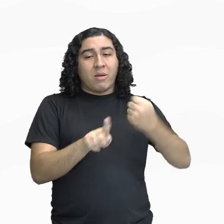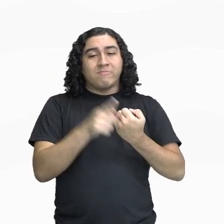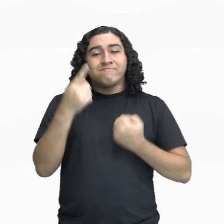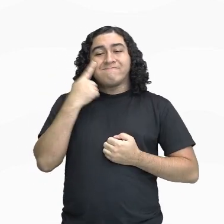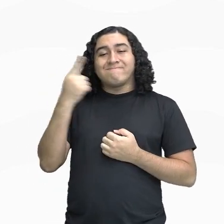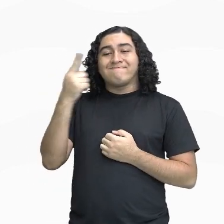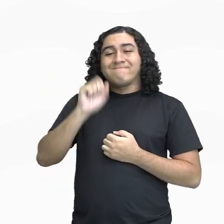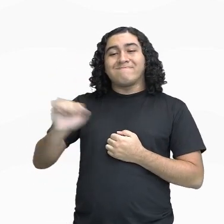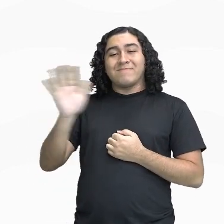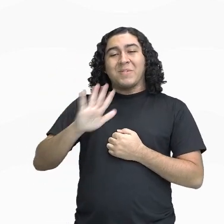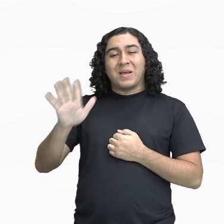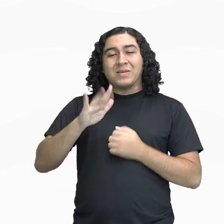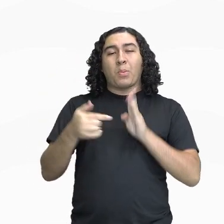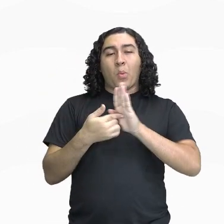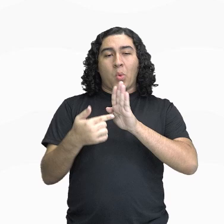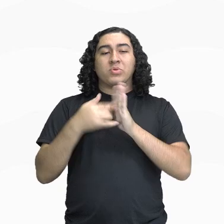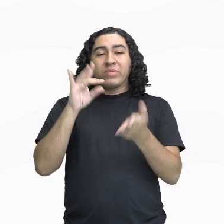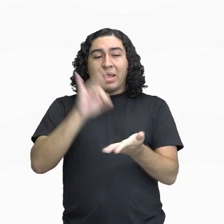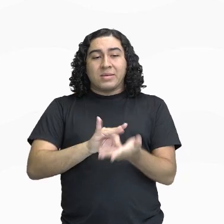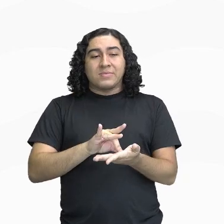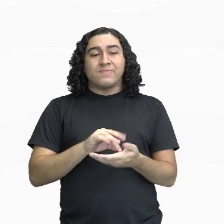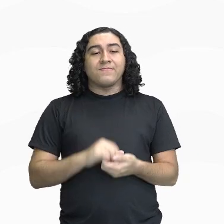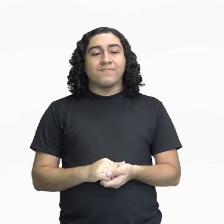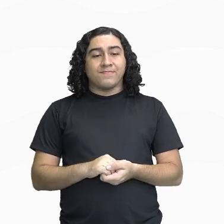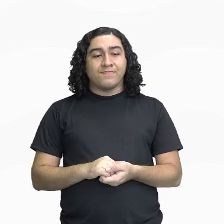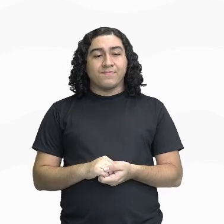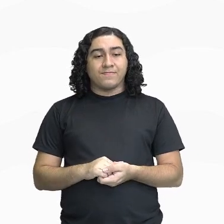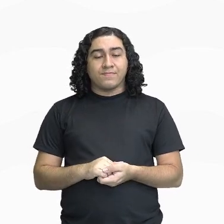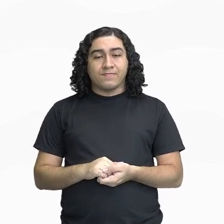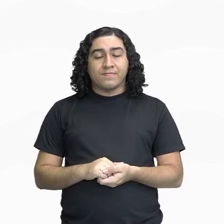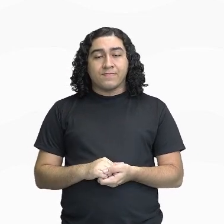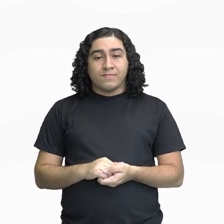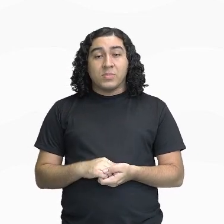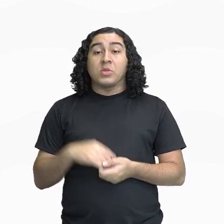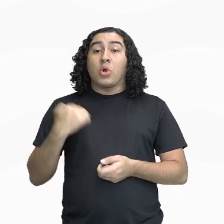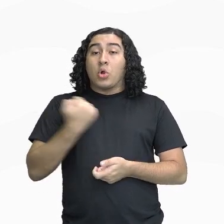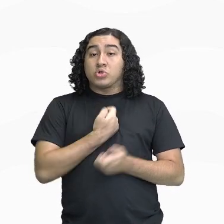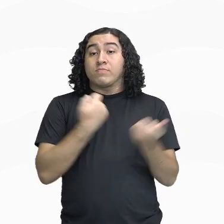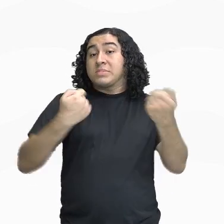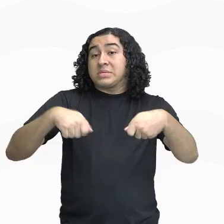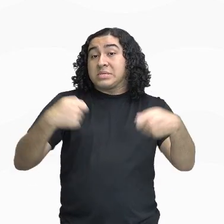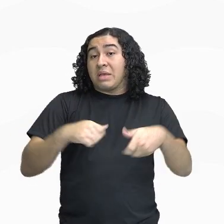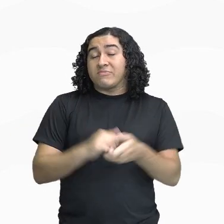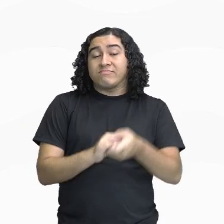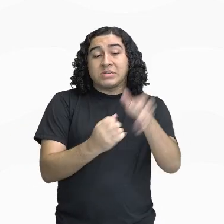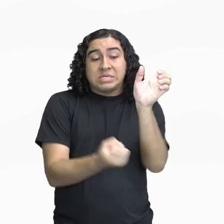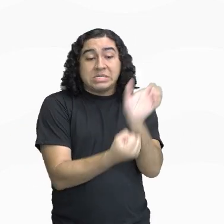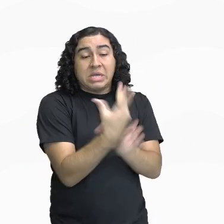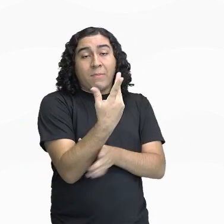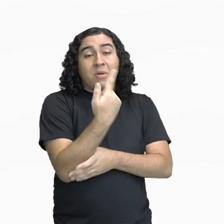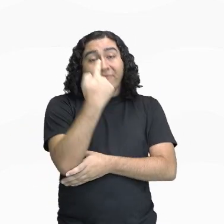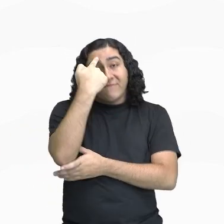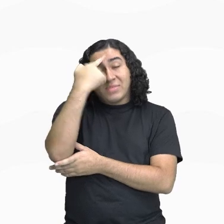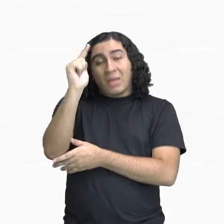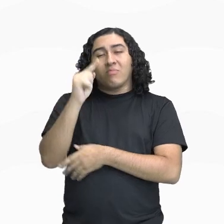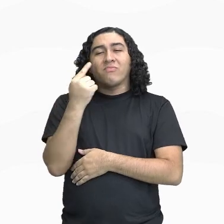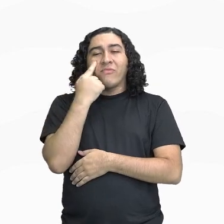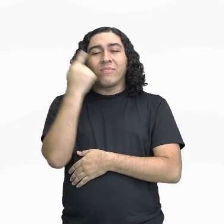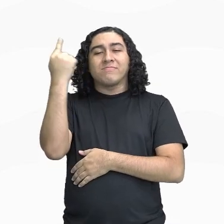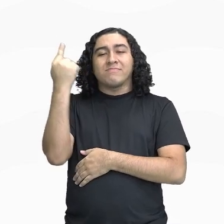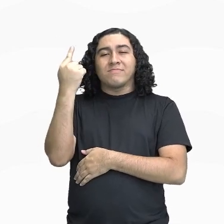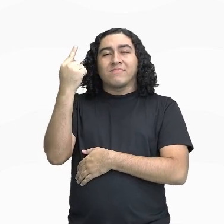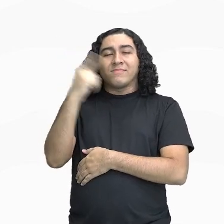imagens que mostram muito isso daí. A gente precisava disso. Nós criamos, nós inventamos. Vocês estão vendo a antena